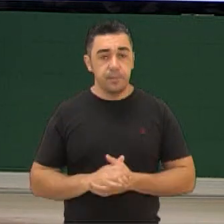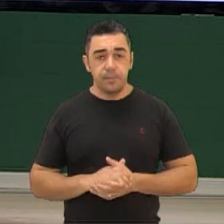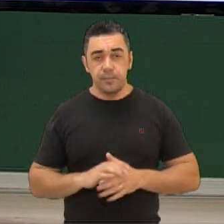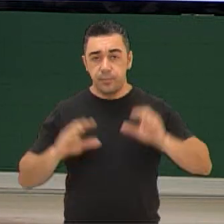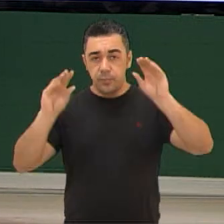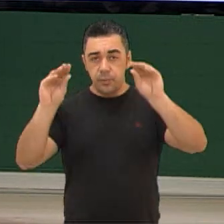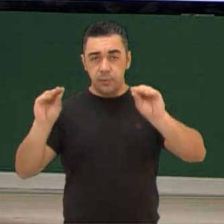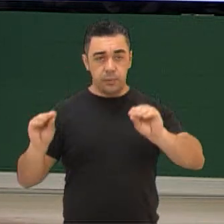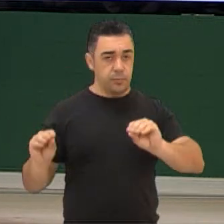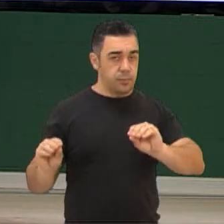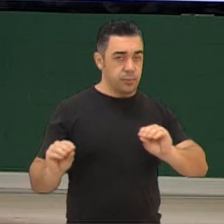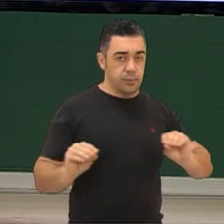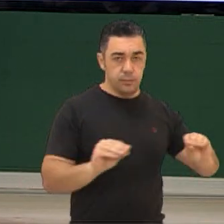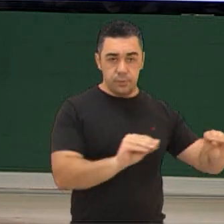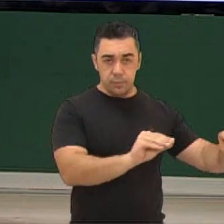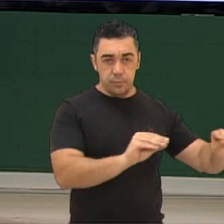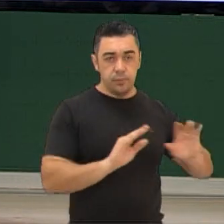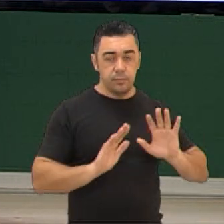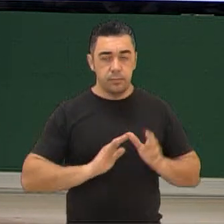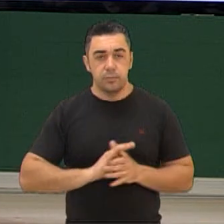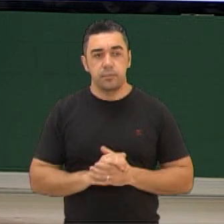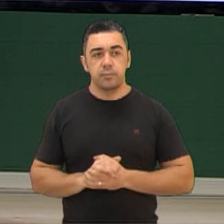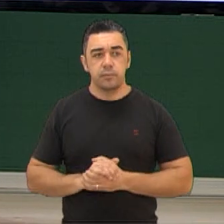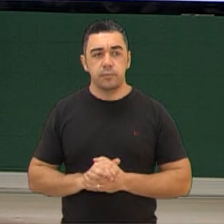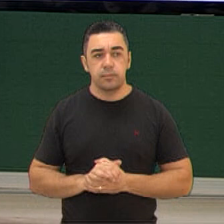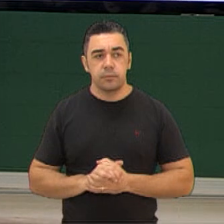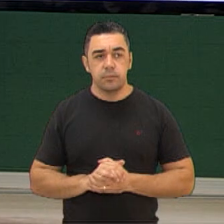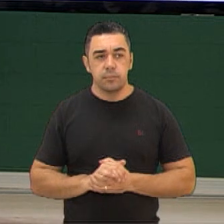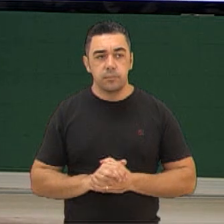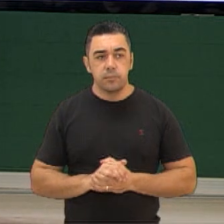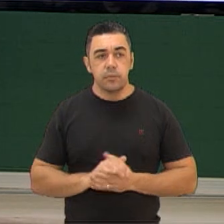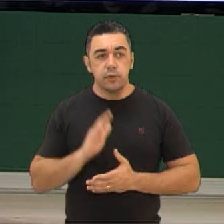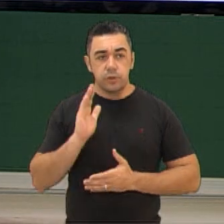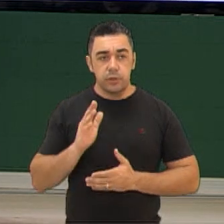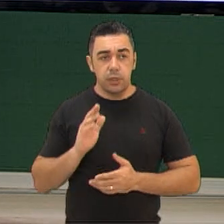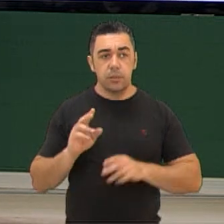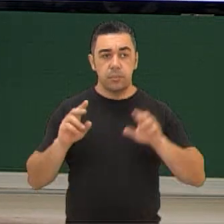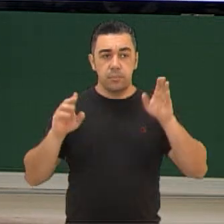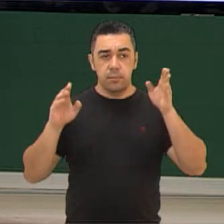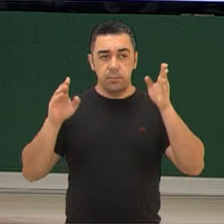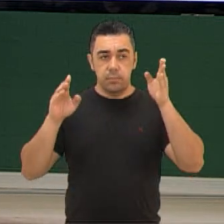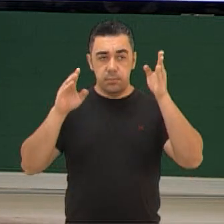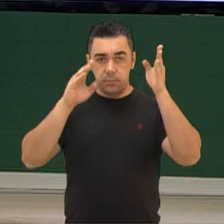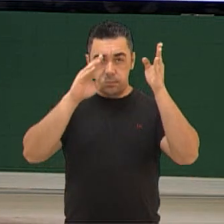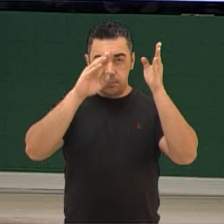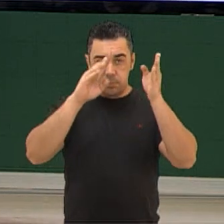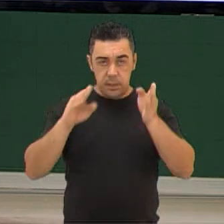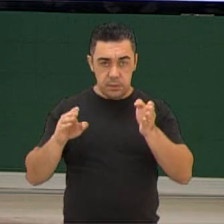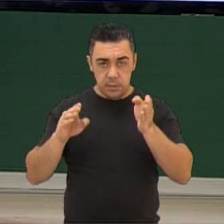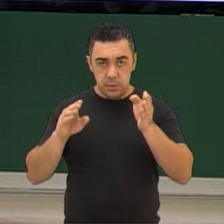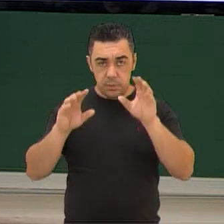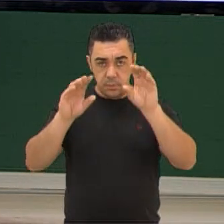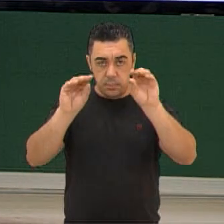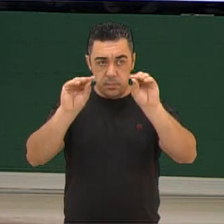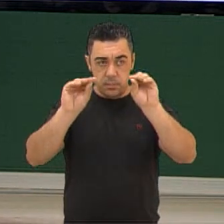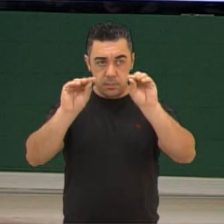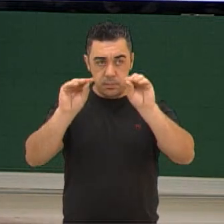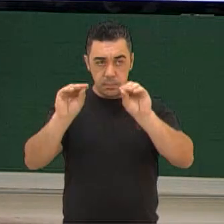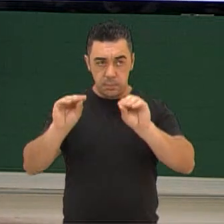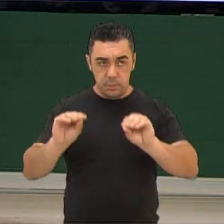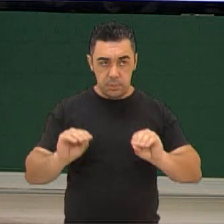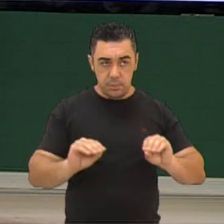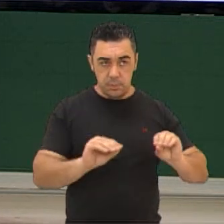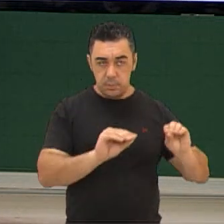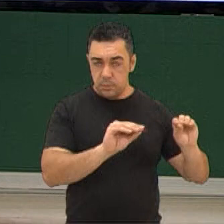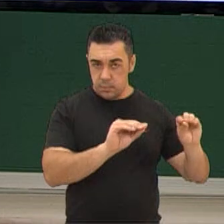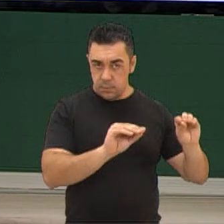Você elimina esse valor. Já eliminamos uma maçã antes da igualdade e uma